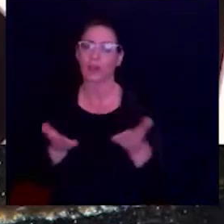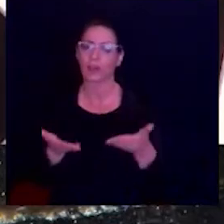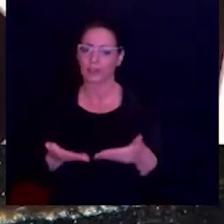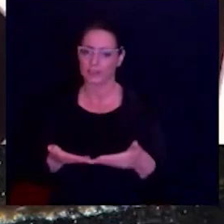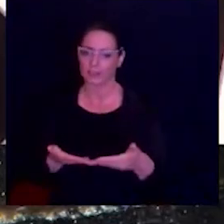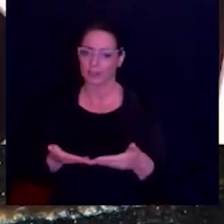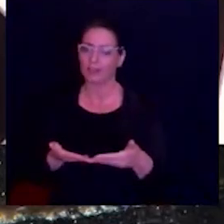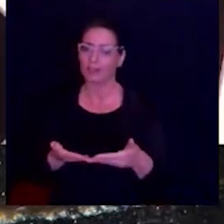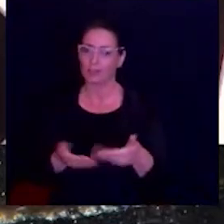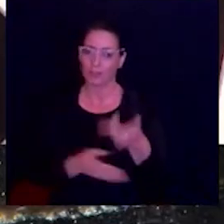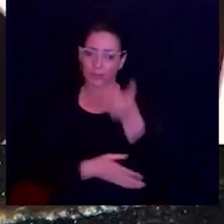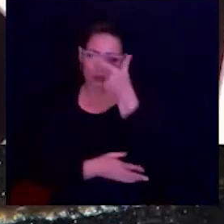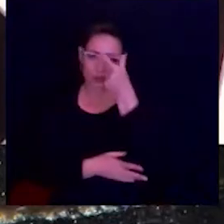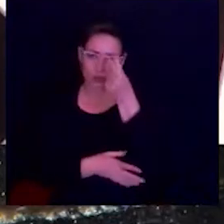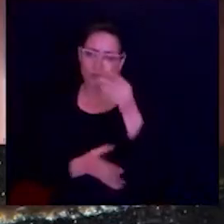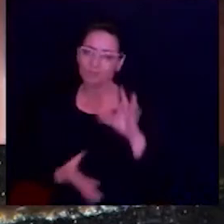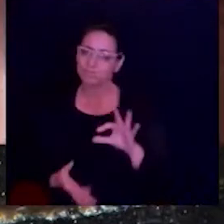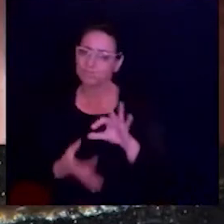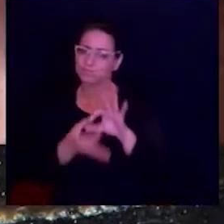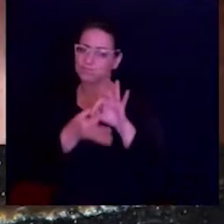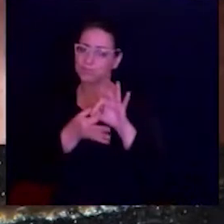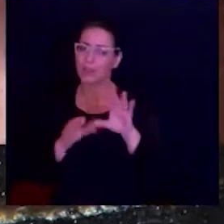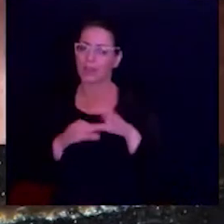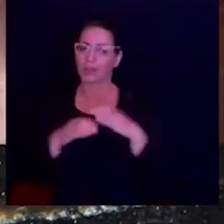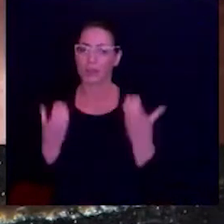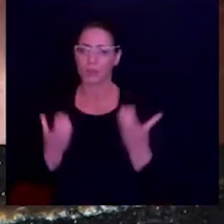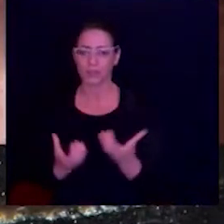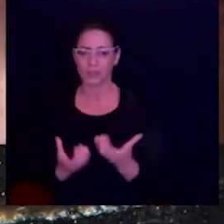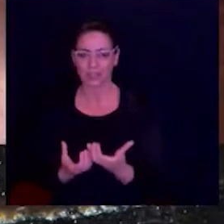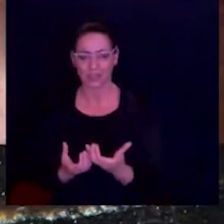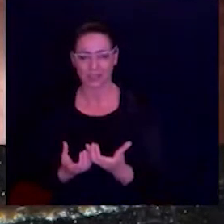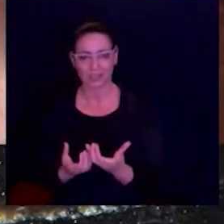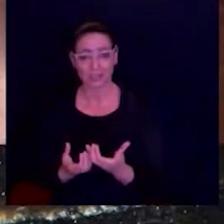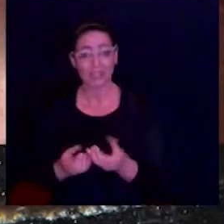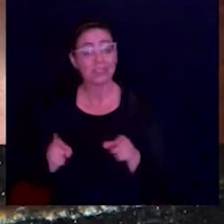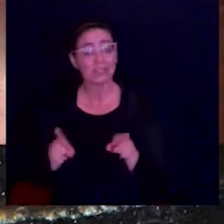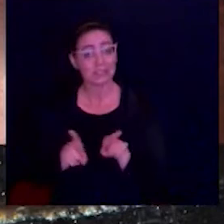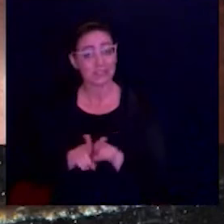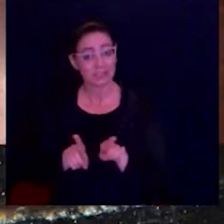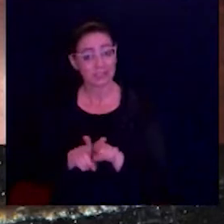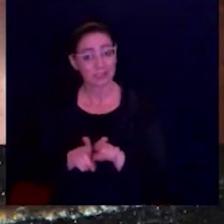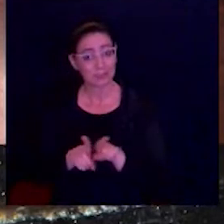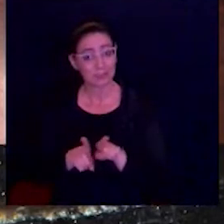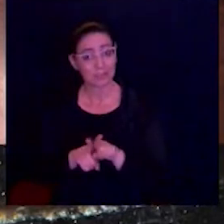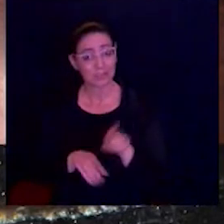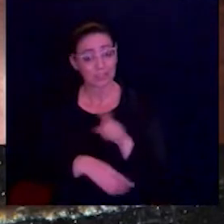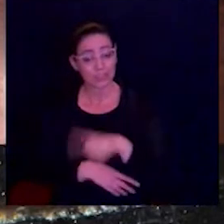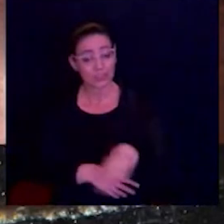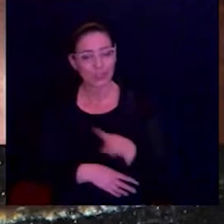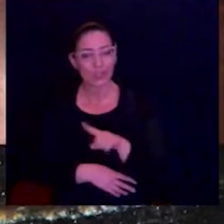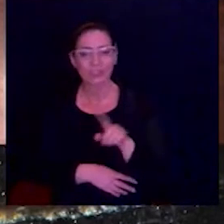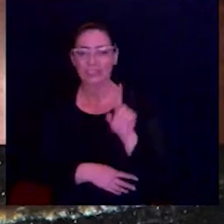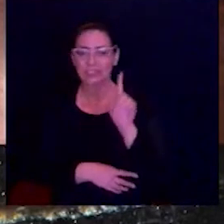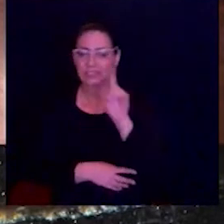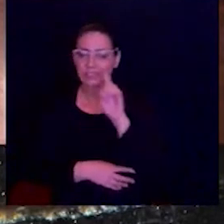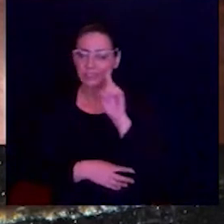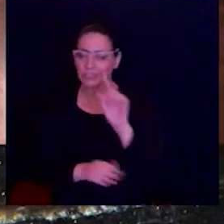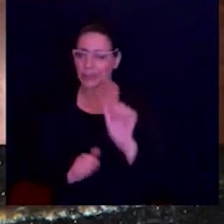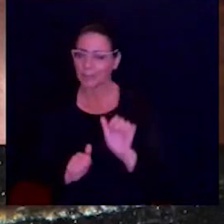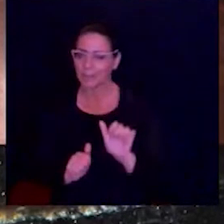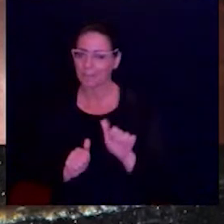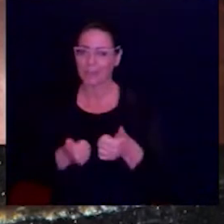uma instituição ligada à comunidade e, ao mesmo tempo, por sermos cada dia